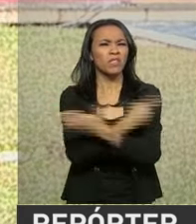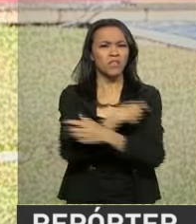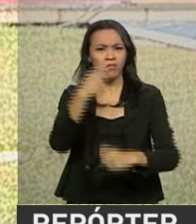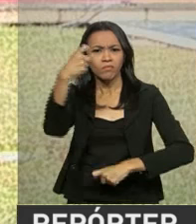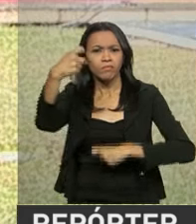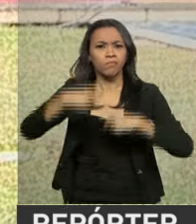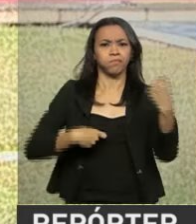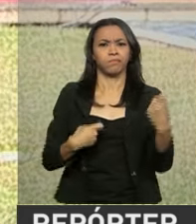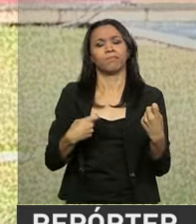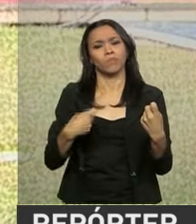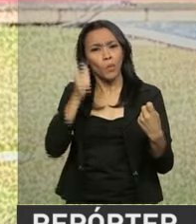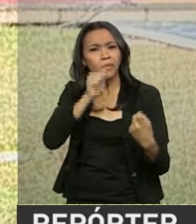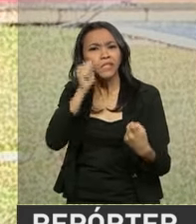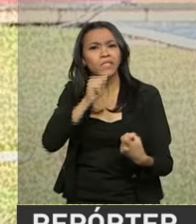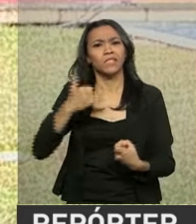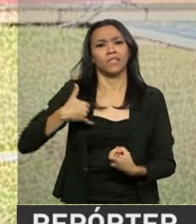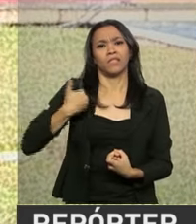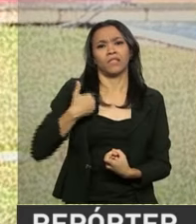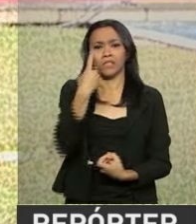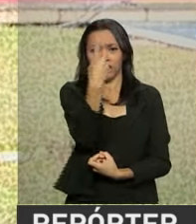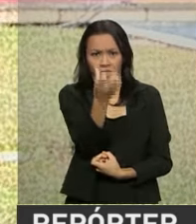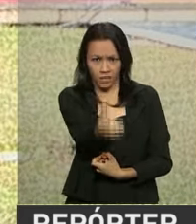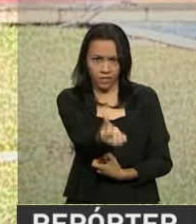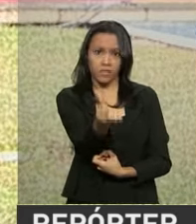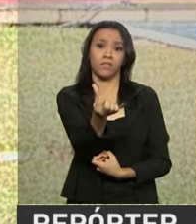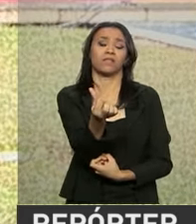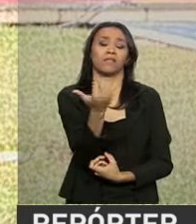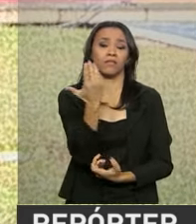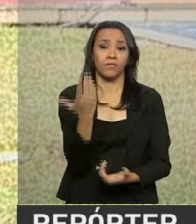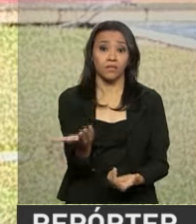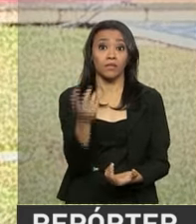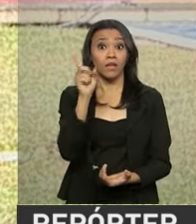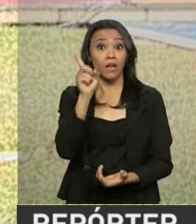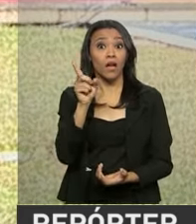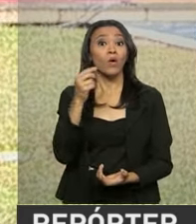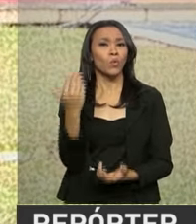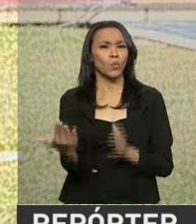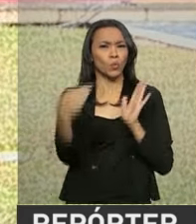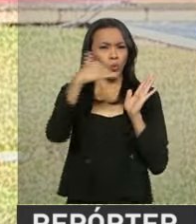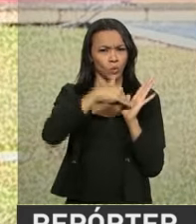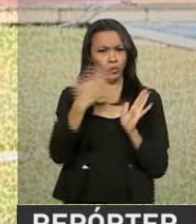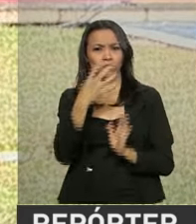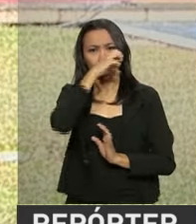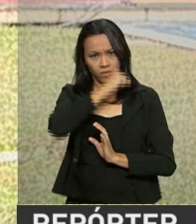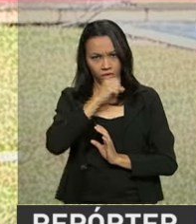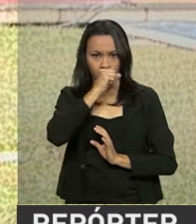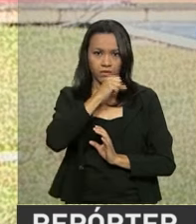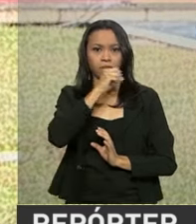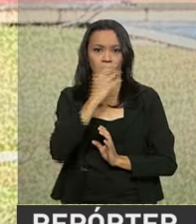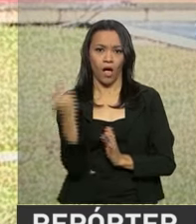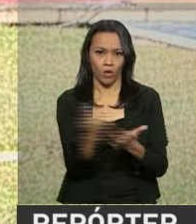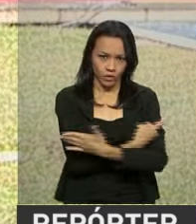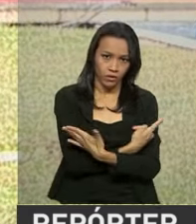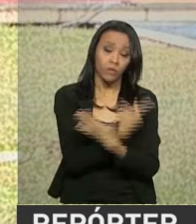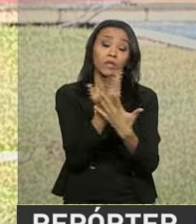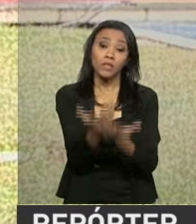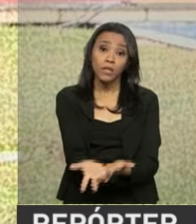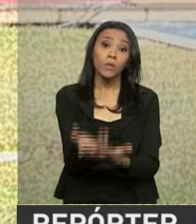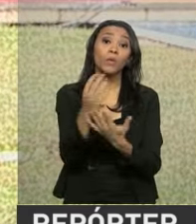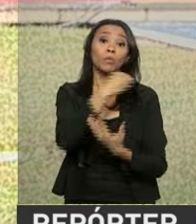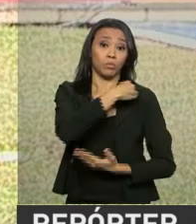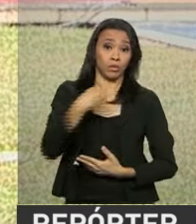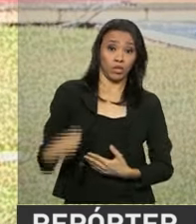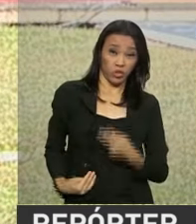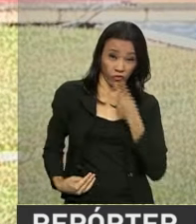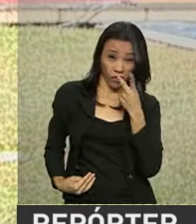coletivo de uma menina, de uma adolescente de 16 anos, no último fim de semana. Para o ministro, apesar